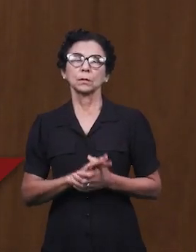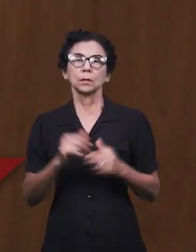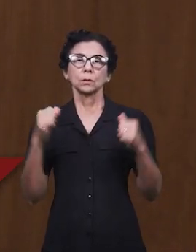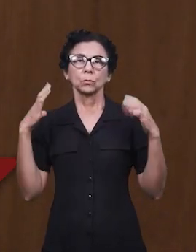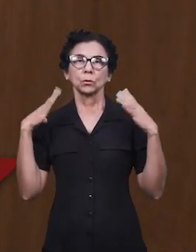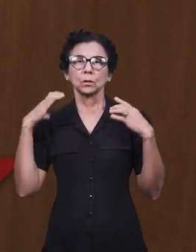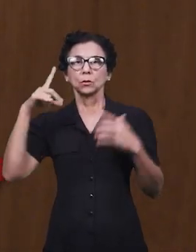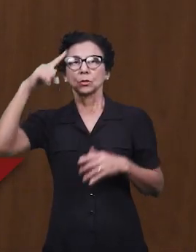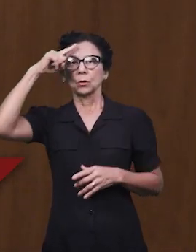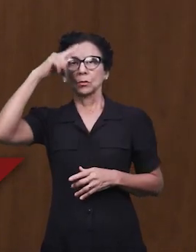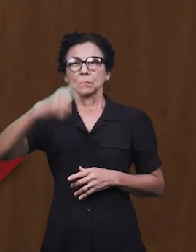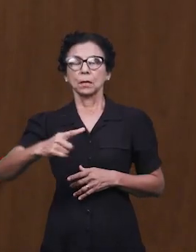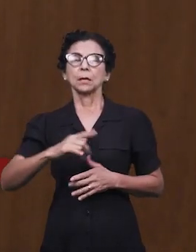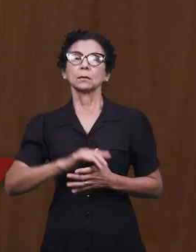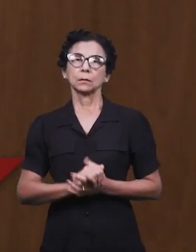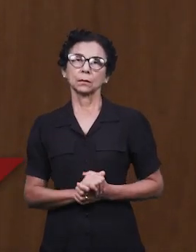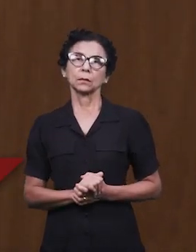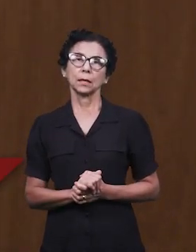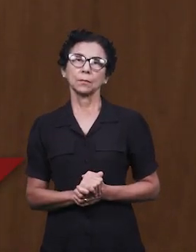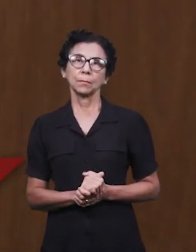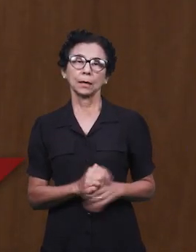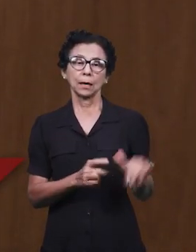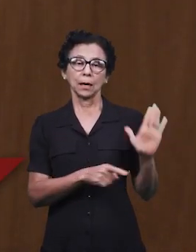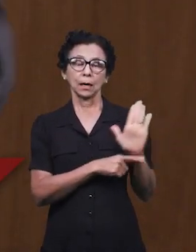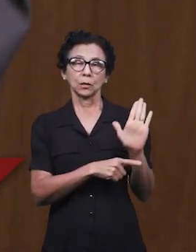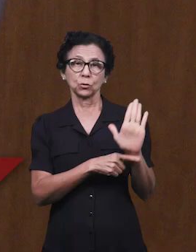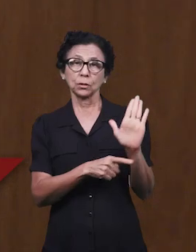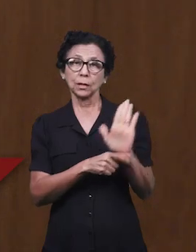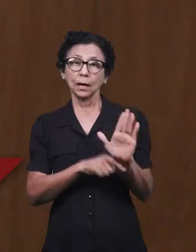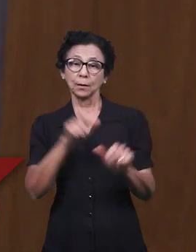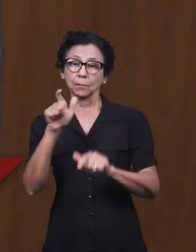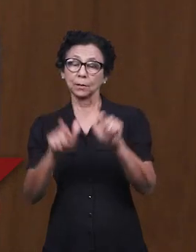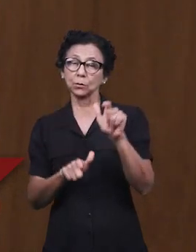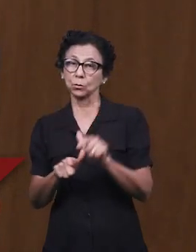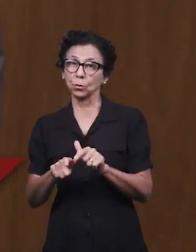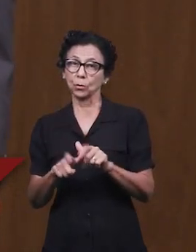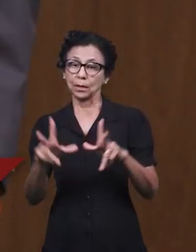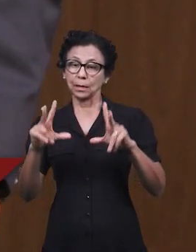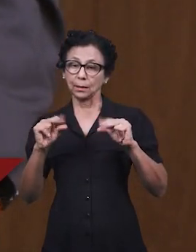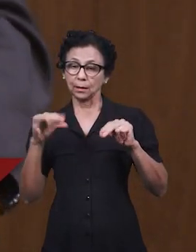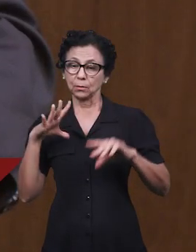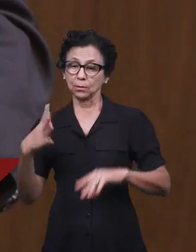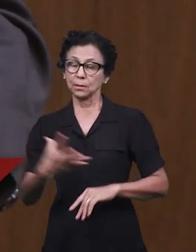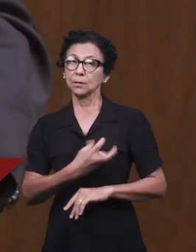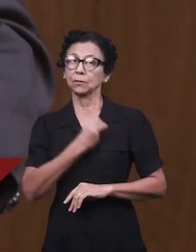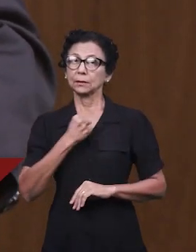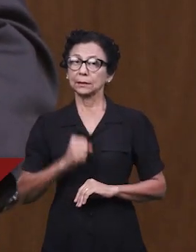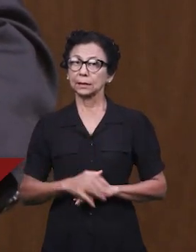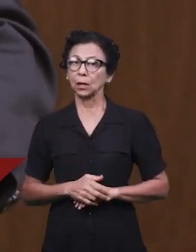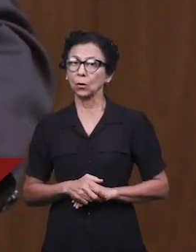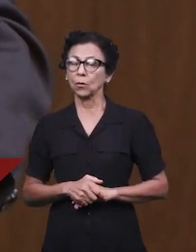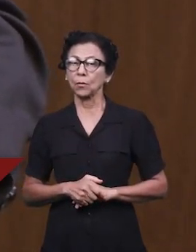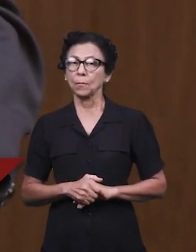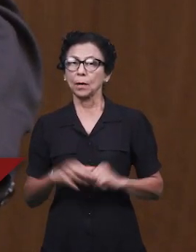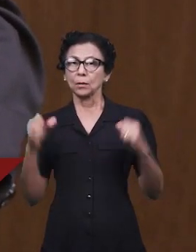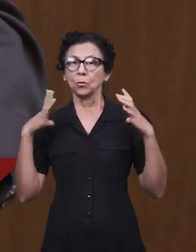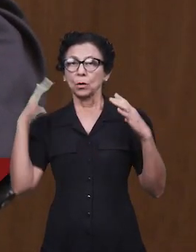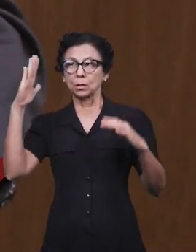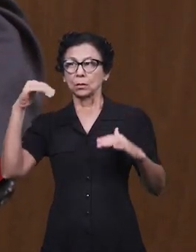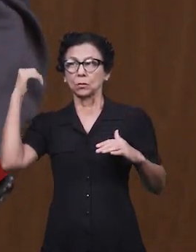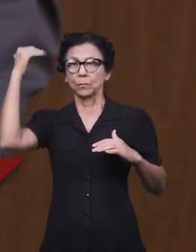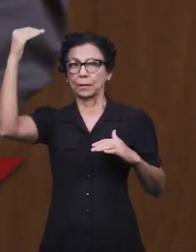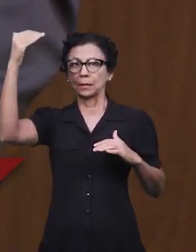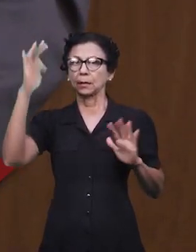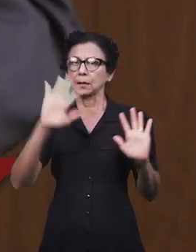E eles não são maiores, né? O maior é Jesus, né? Amém. Porque a palavra anjo é enviado. Então, no texto aí,